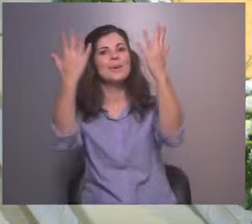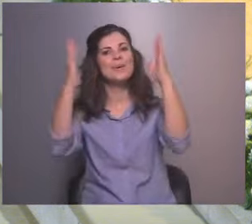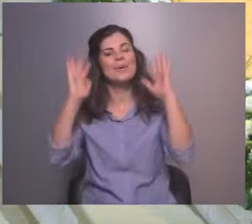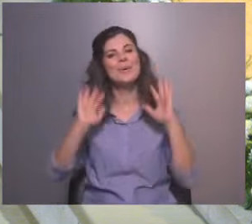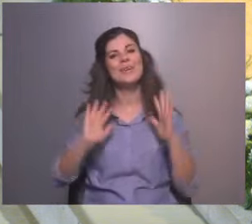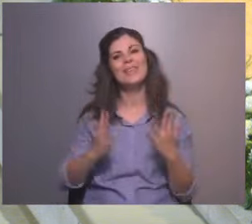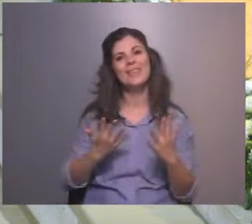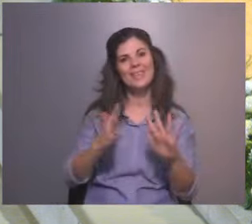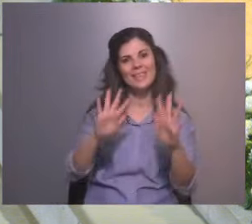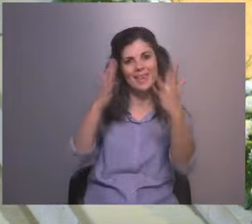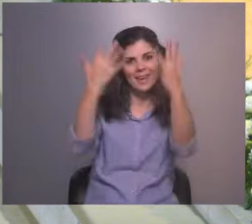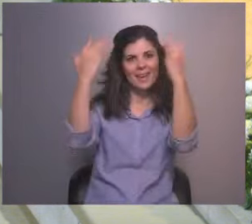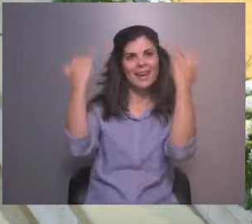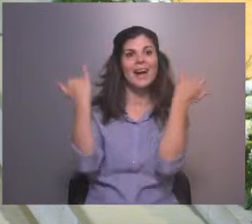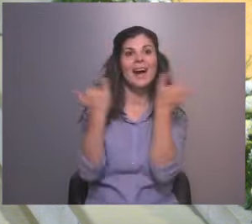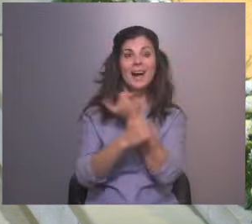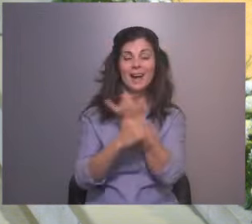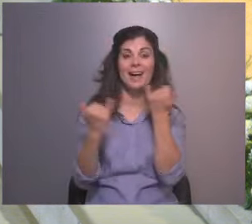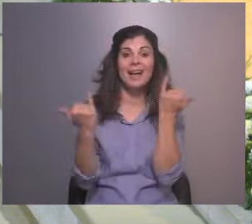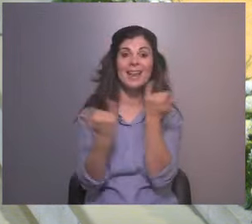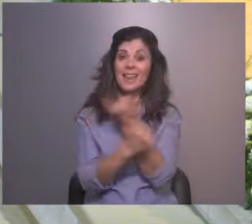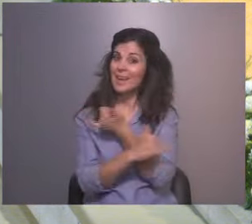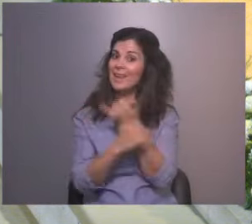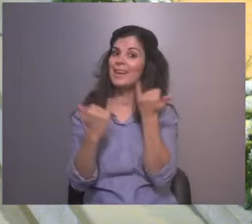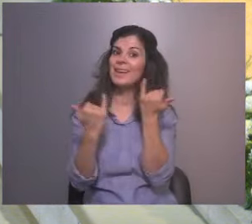Aleluia,